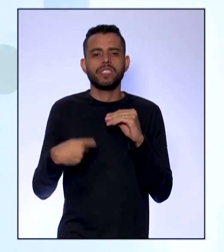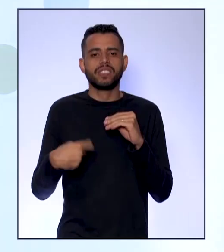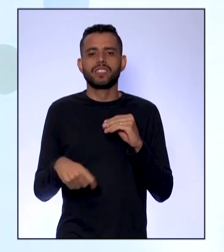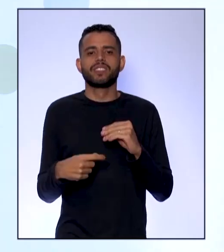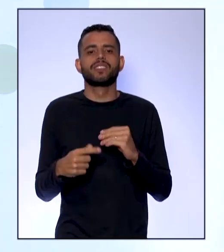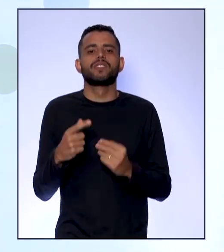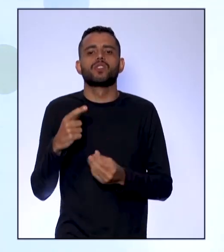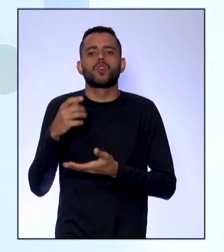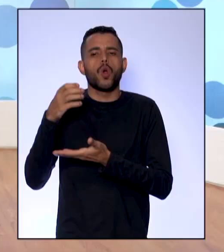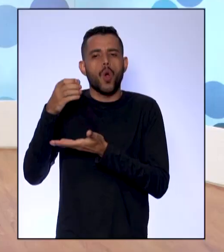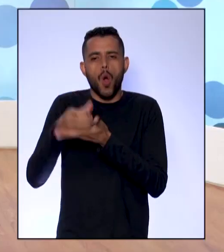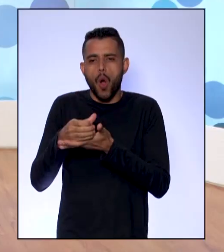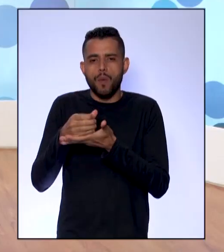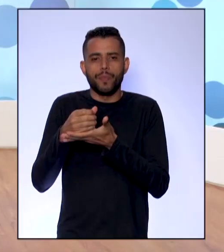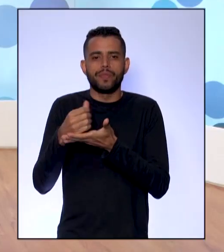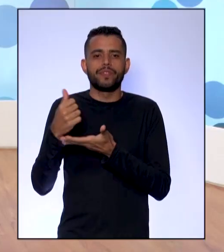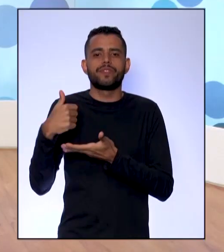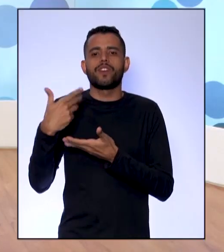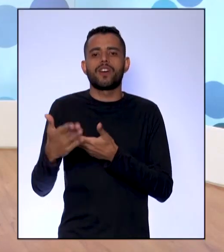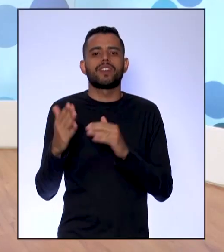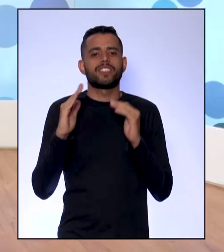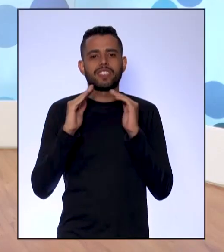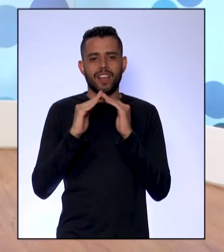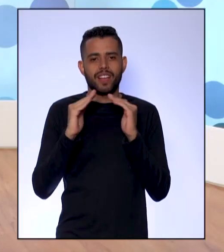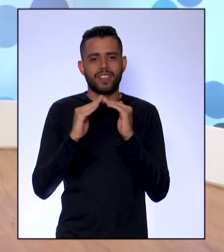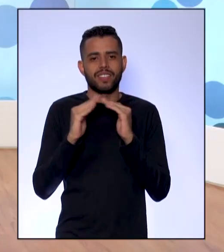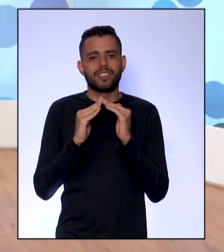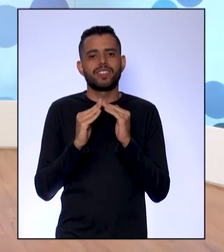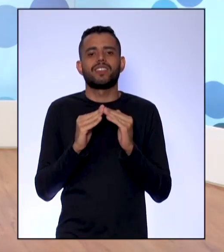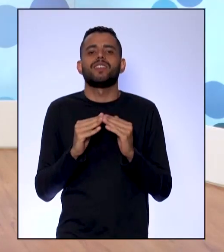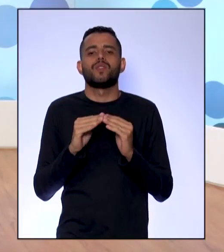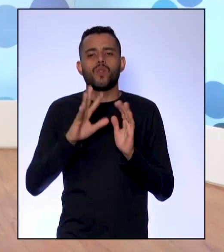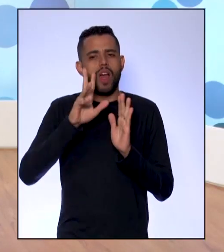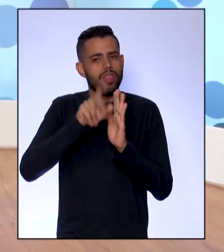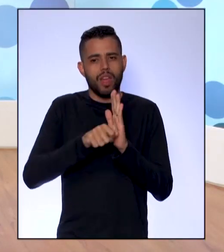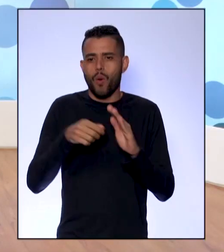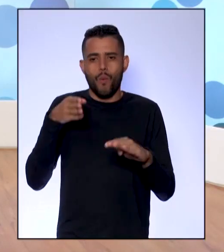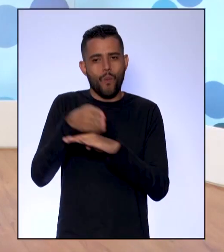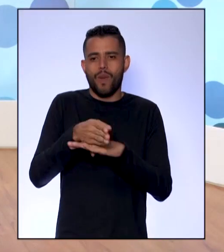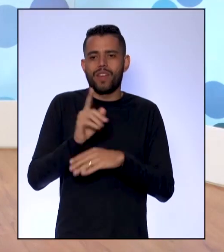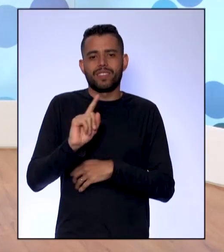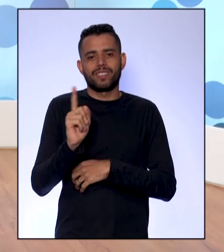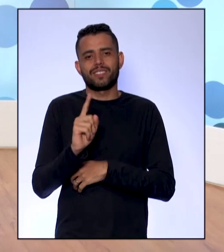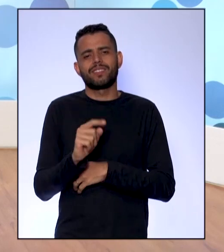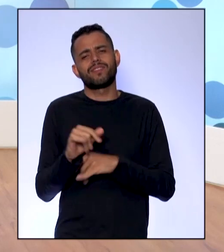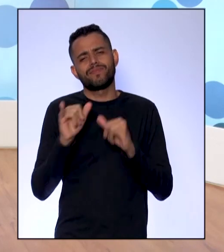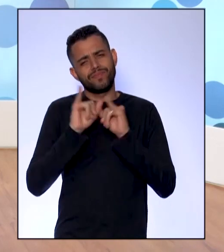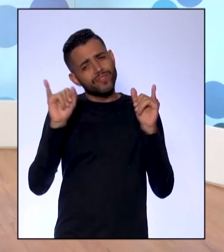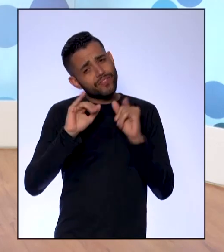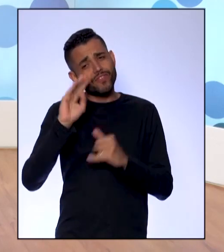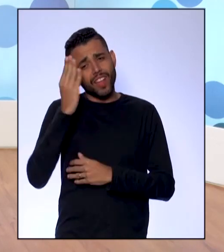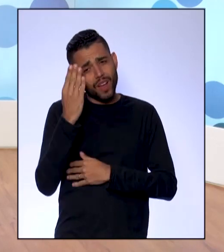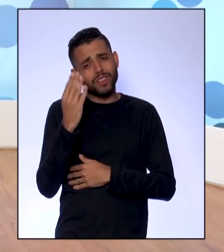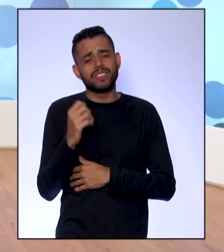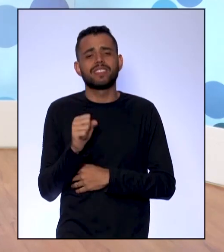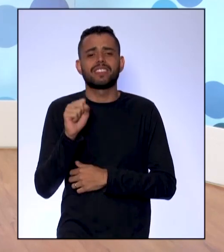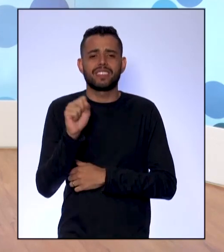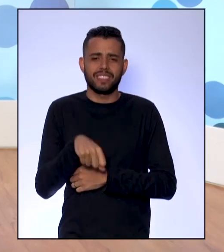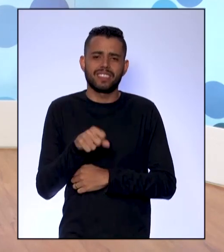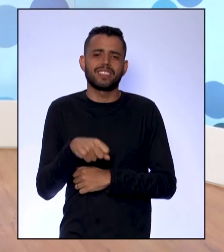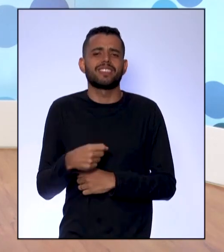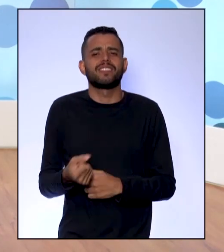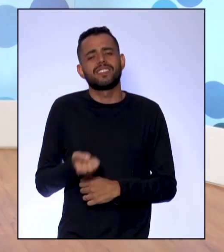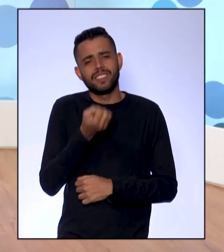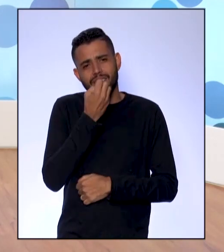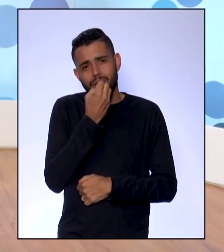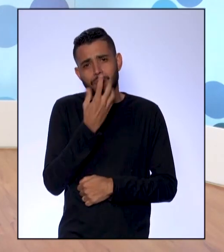lá, um copo do lado de fora de casa, que aí os bandidos não vêm. É fake news? É, Seria mas bom. seria maravilhoso. Seria